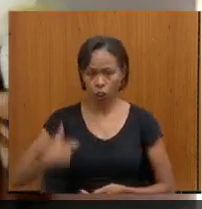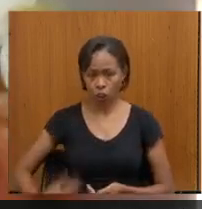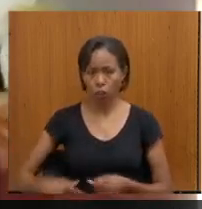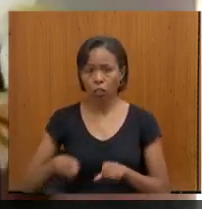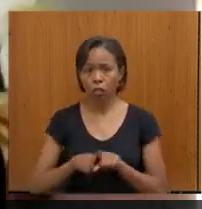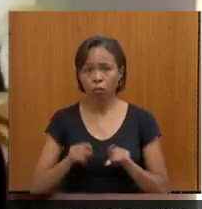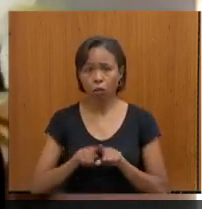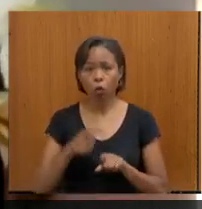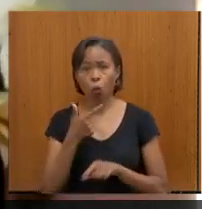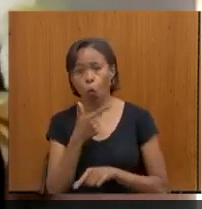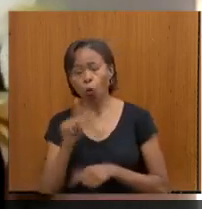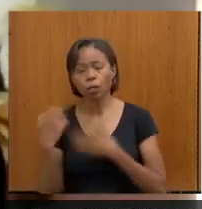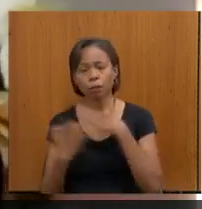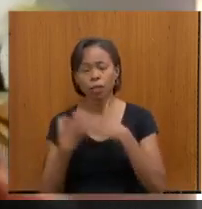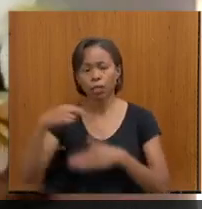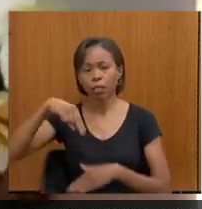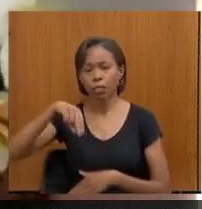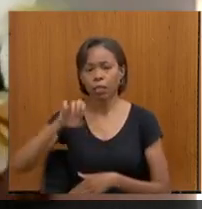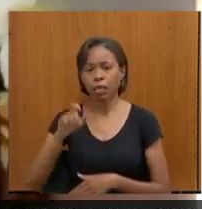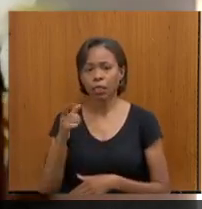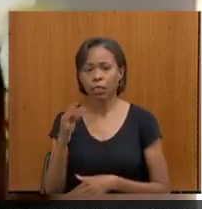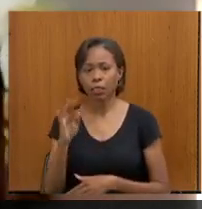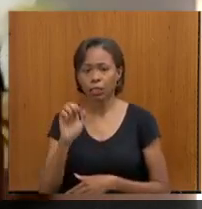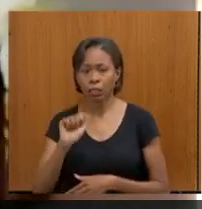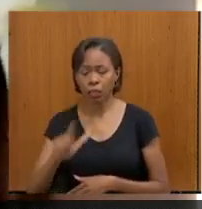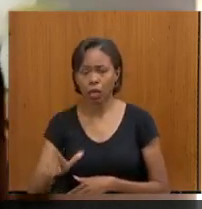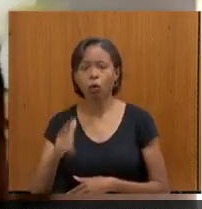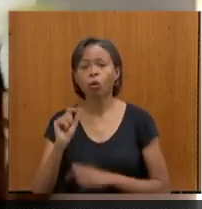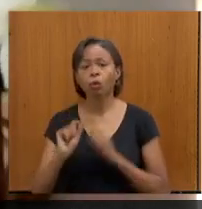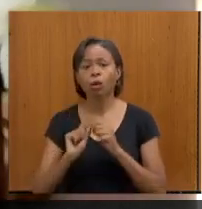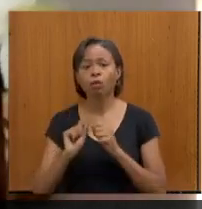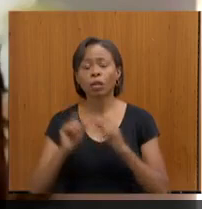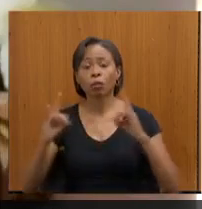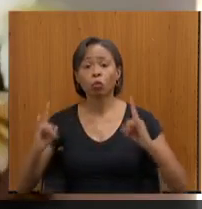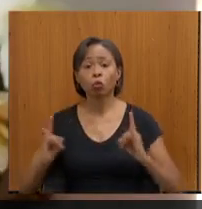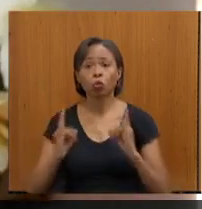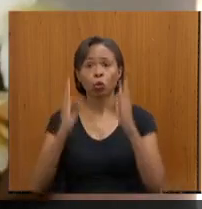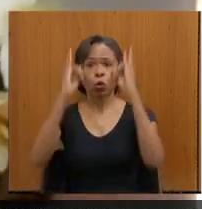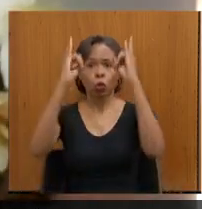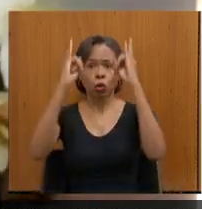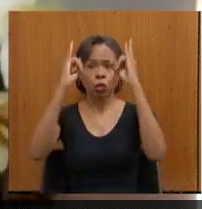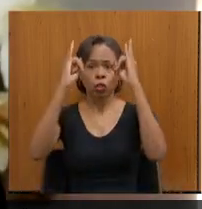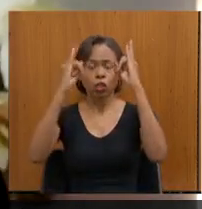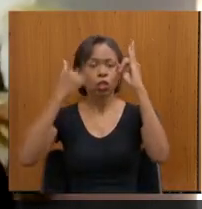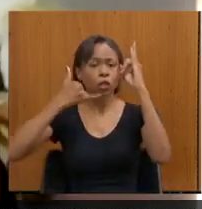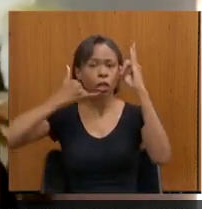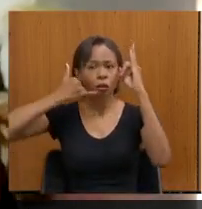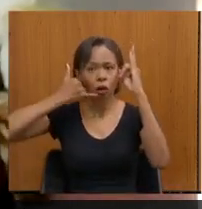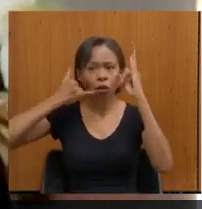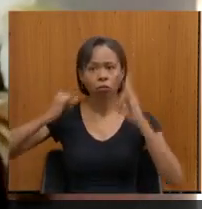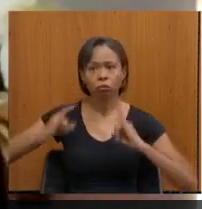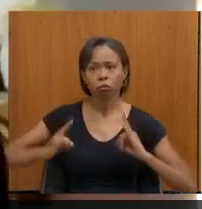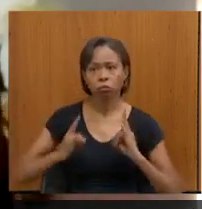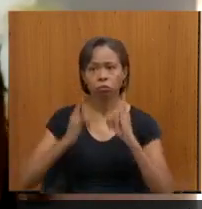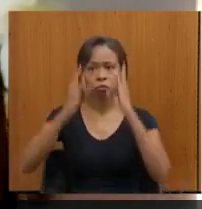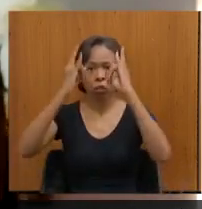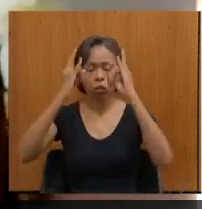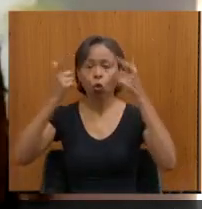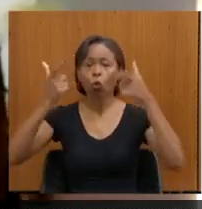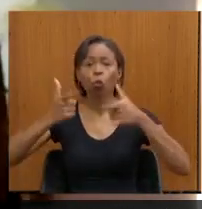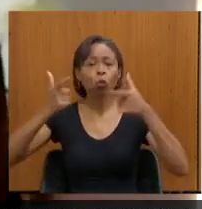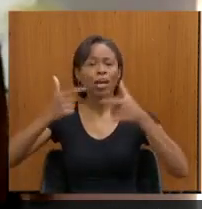que uma empresa americana para os Torres de telefonia nas áreas mais remotas onde não tem